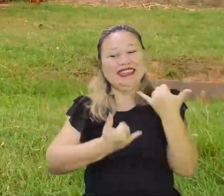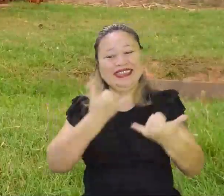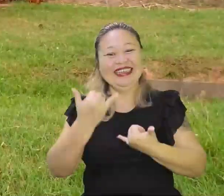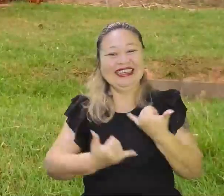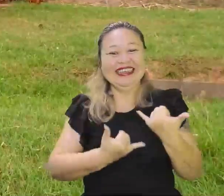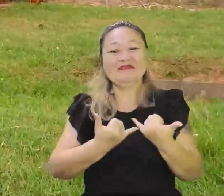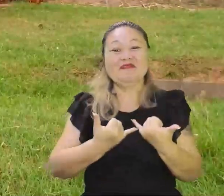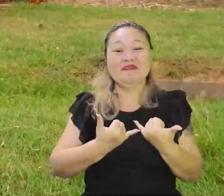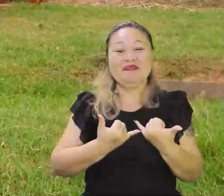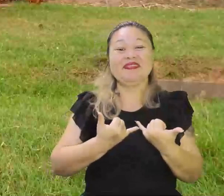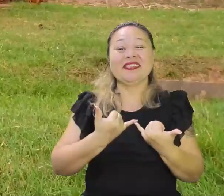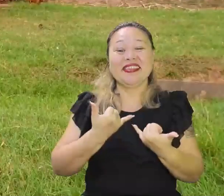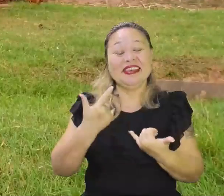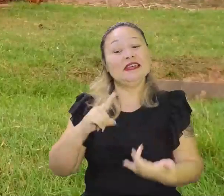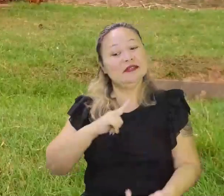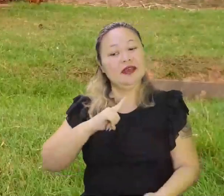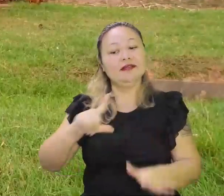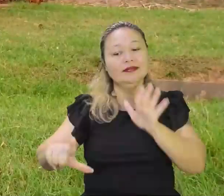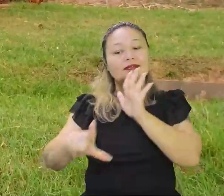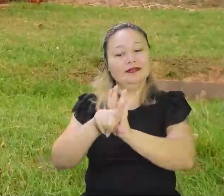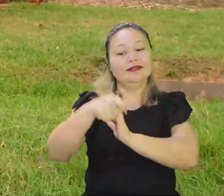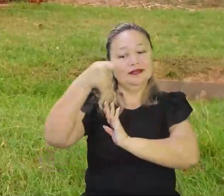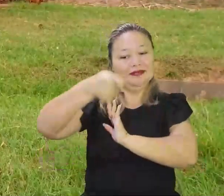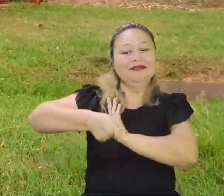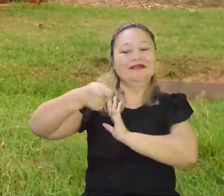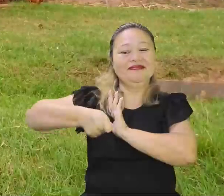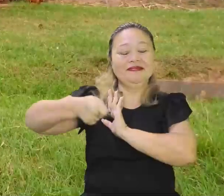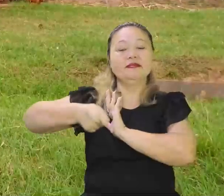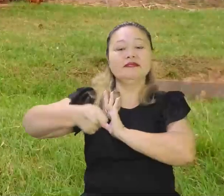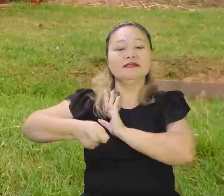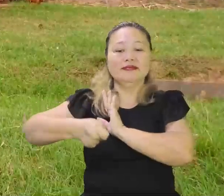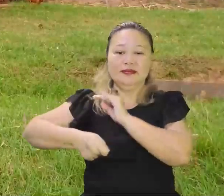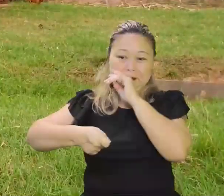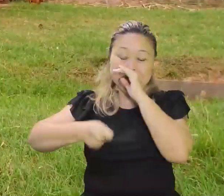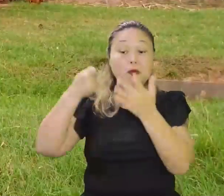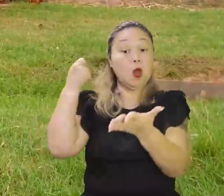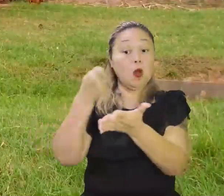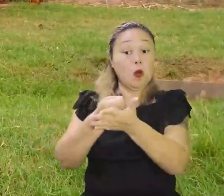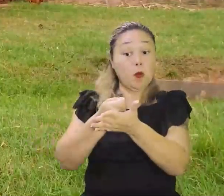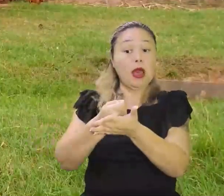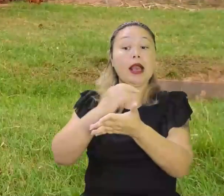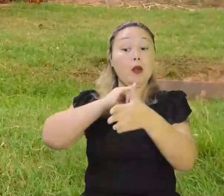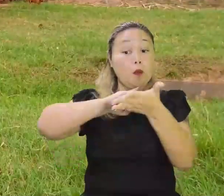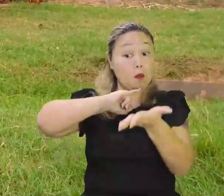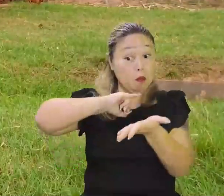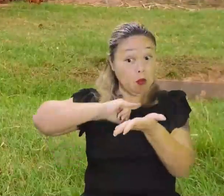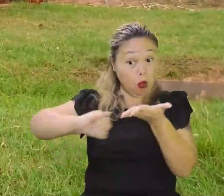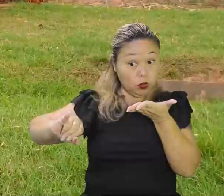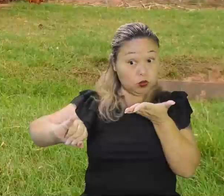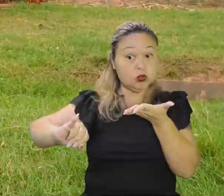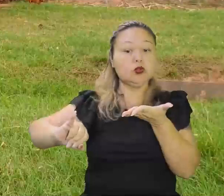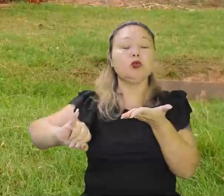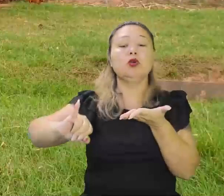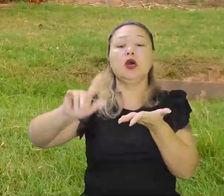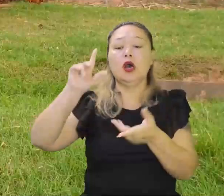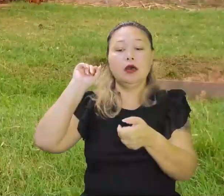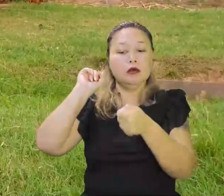assim, tem lei que determina, né? Porque quando você vai pagar o imposto, quando você vai fazer